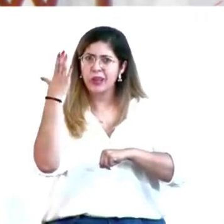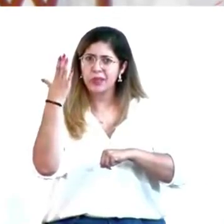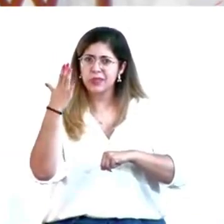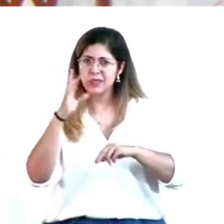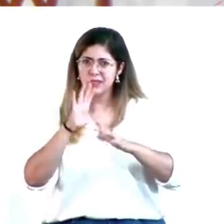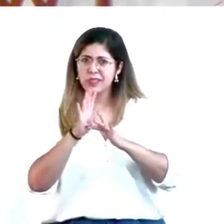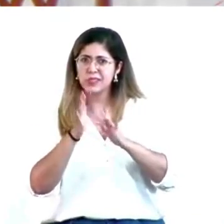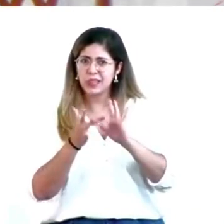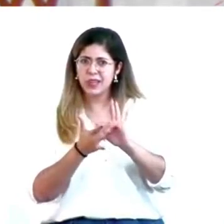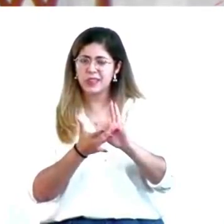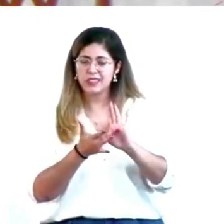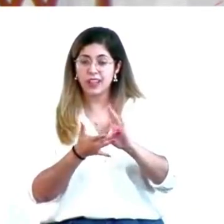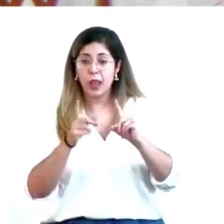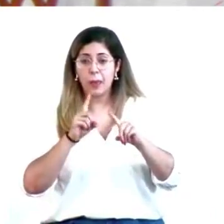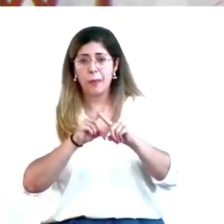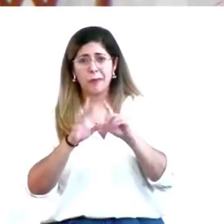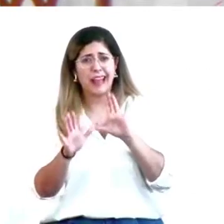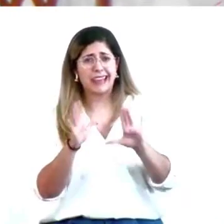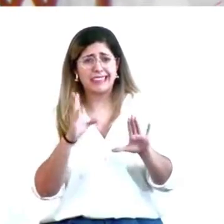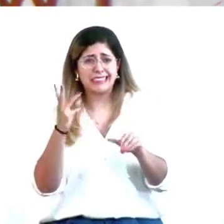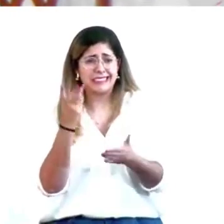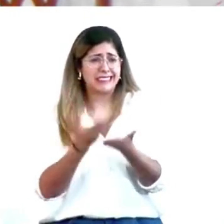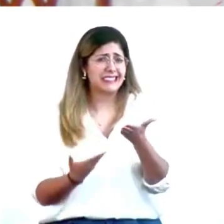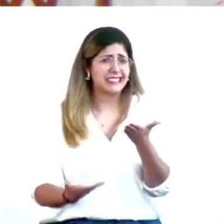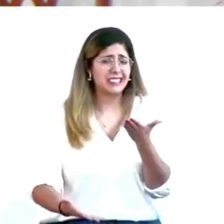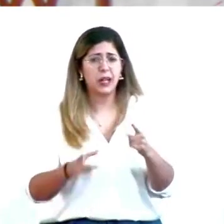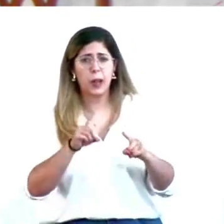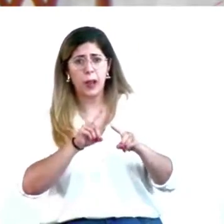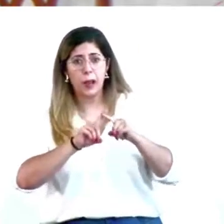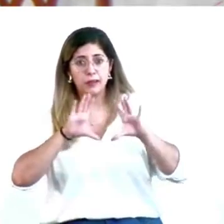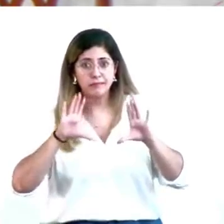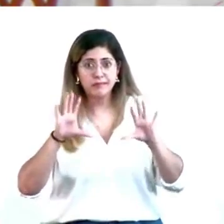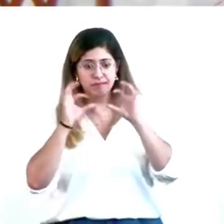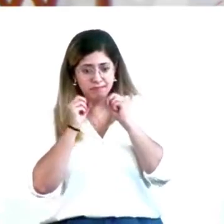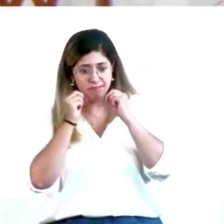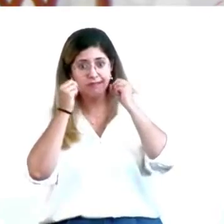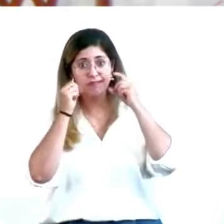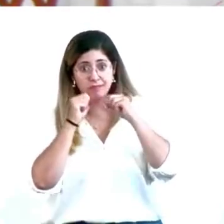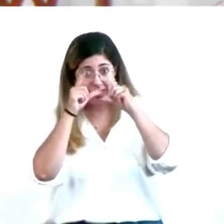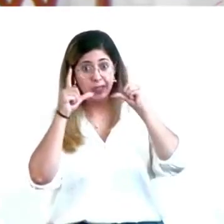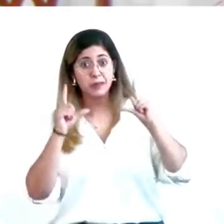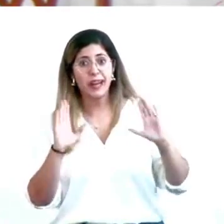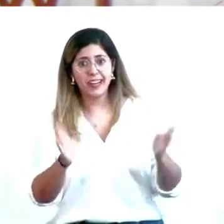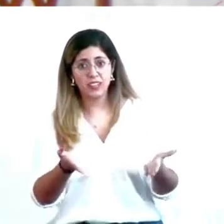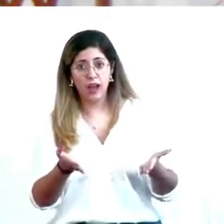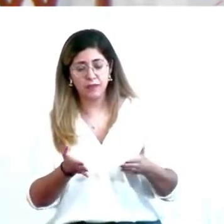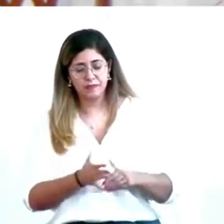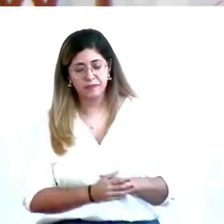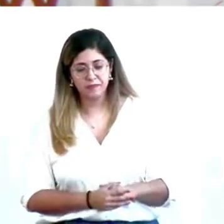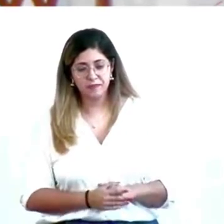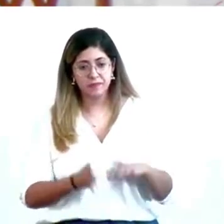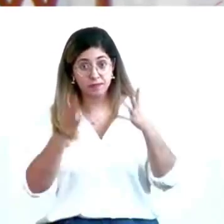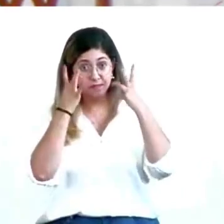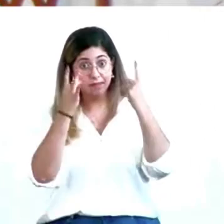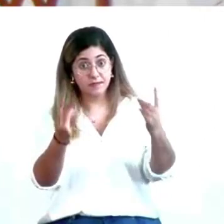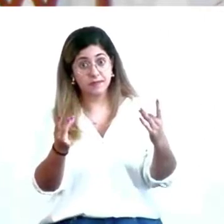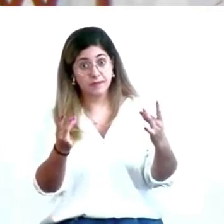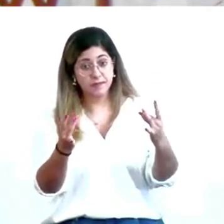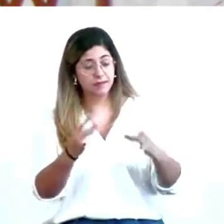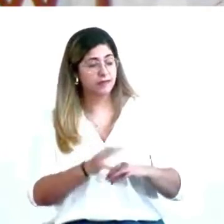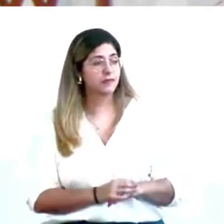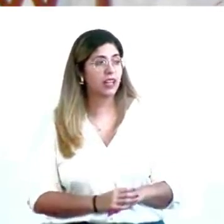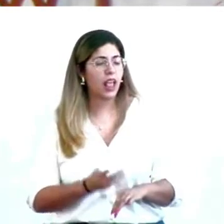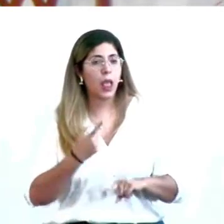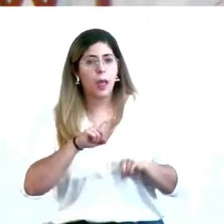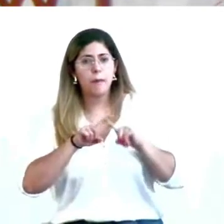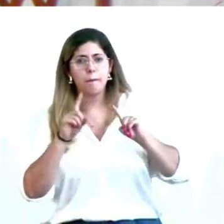está permitindo que essa luz se apague. Desperta já, para que você não seja uma representação do mundo, mas